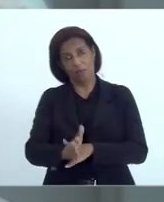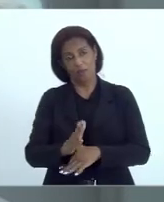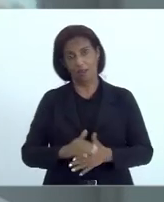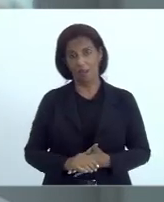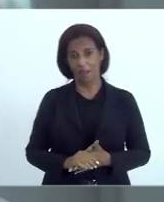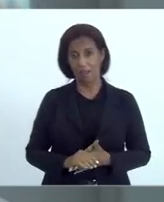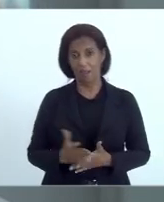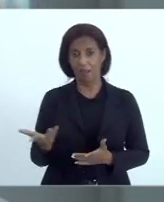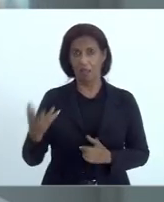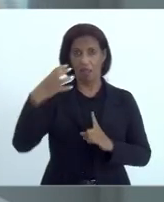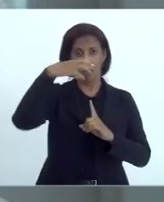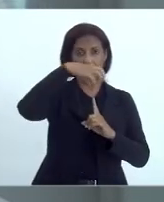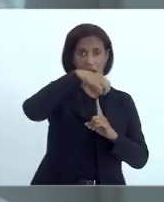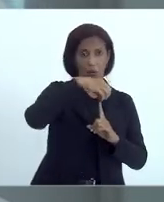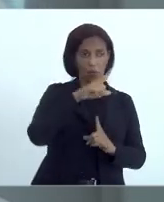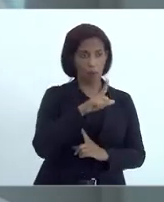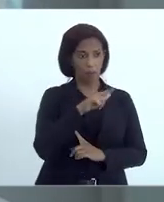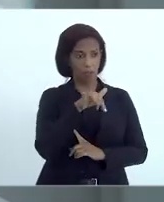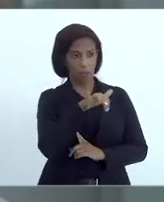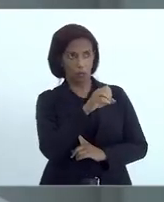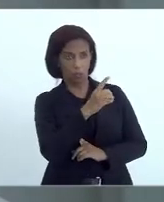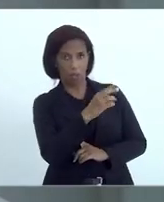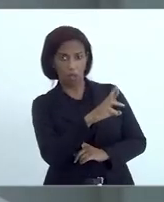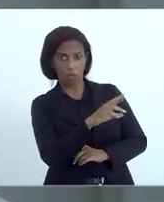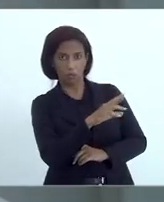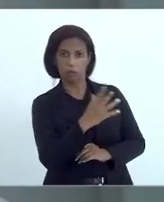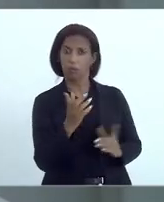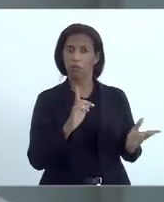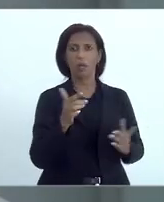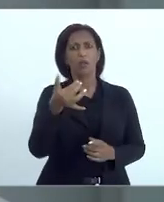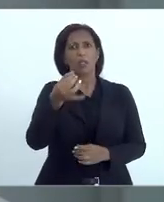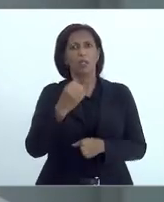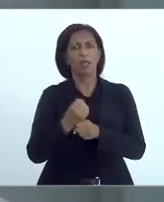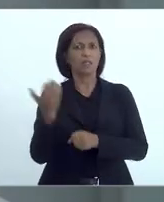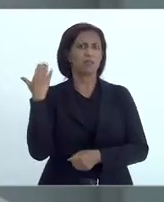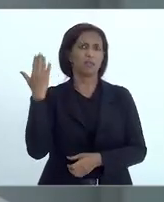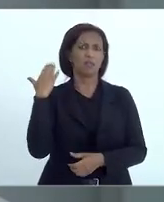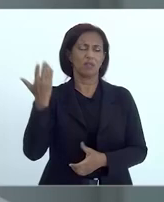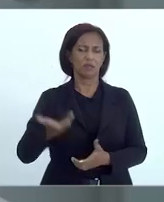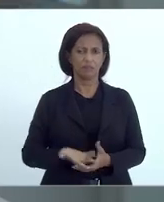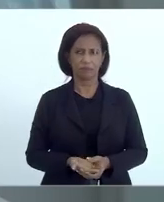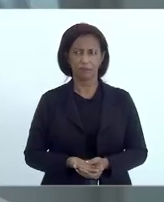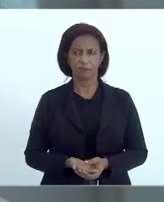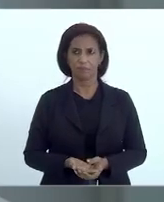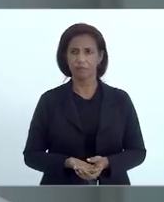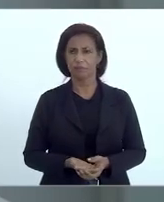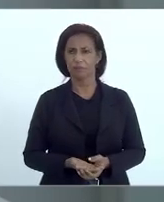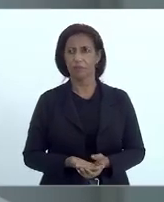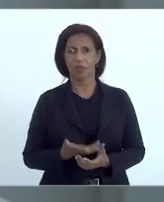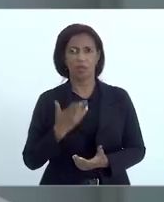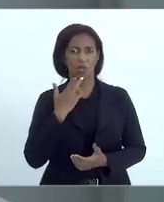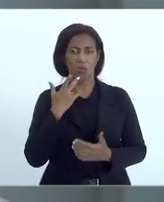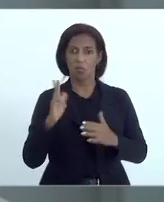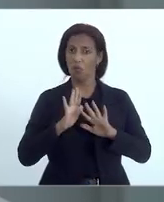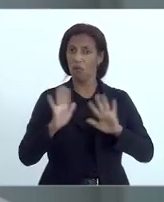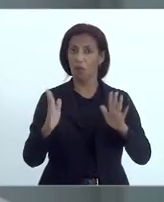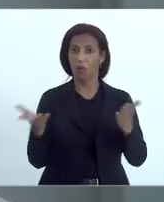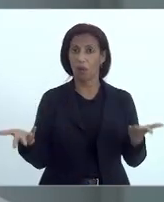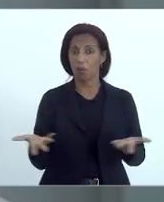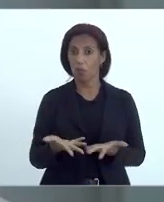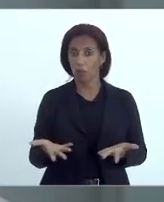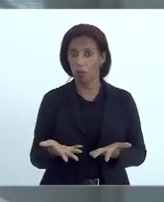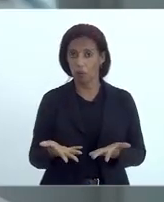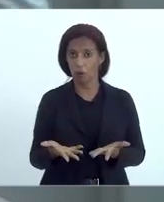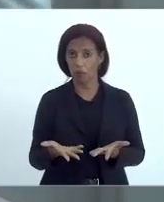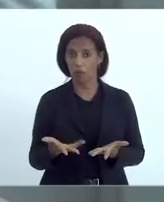a culpa é do coronel Leandro que é dois de novo só aconteceu há dez anos atrás eu não falo de agora não